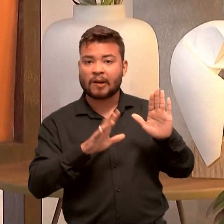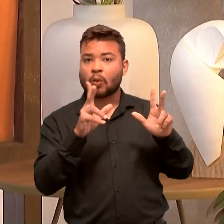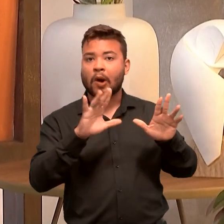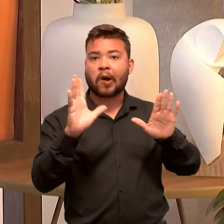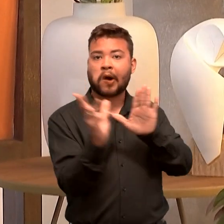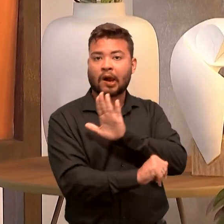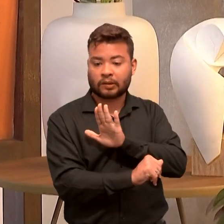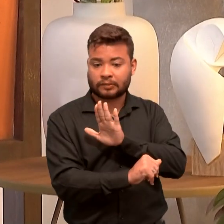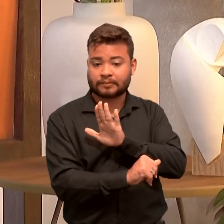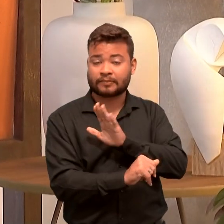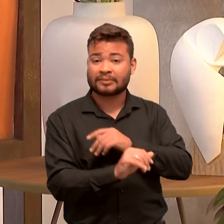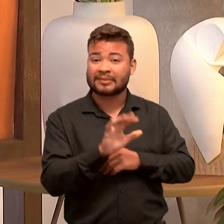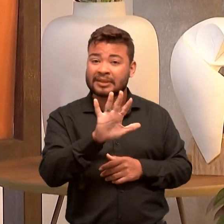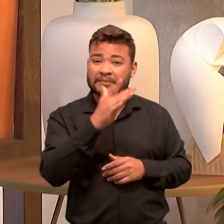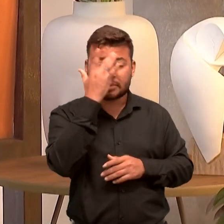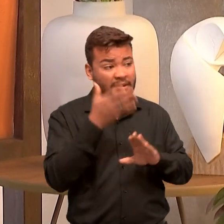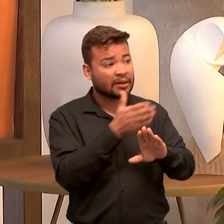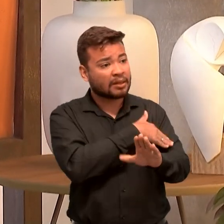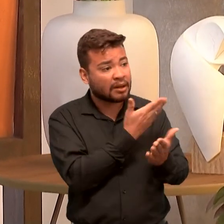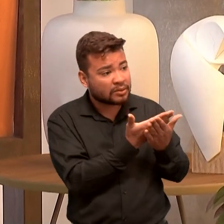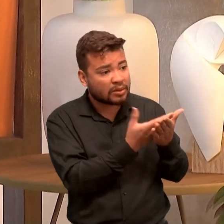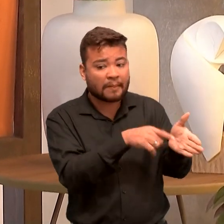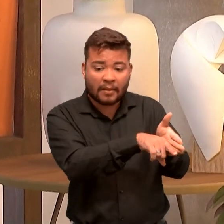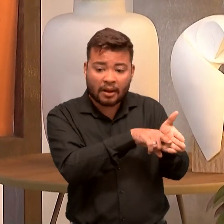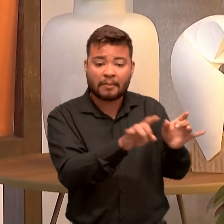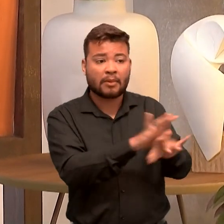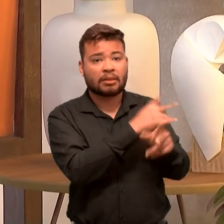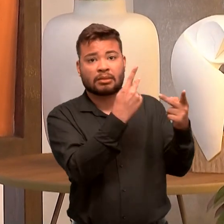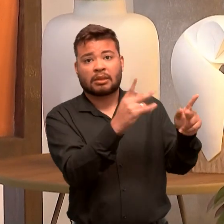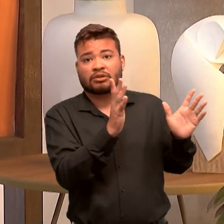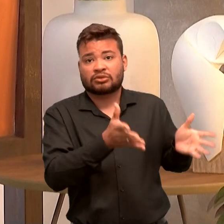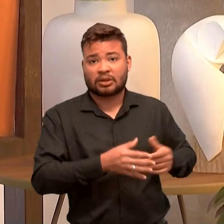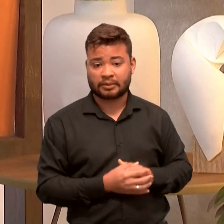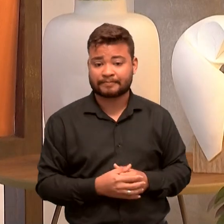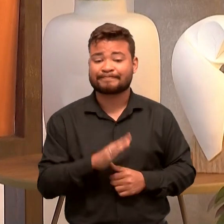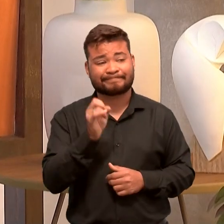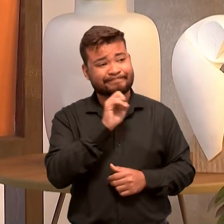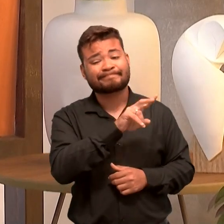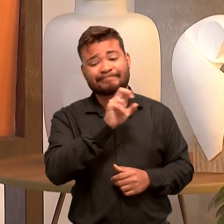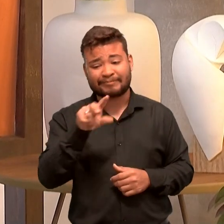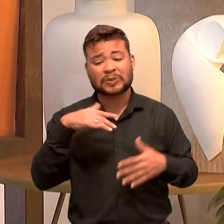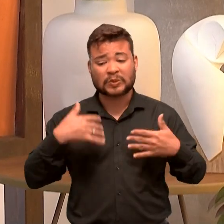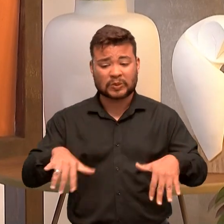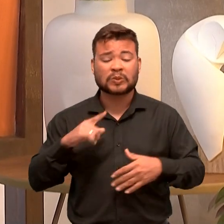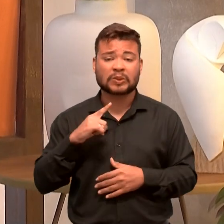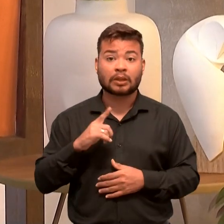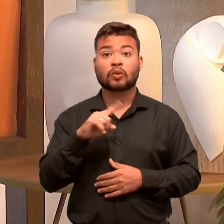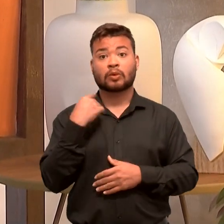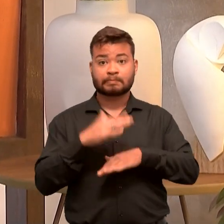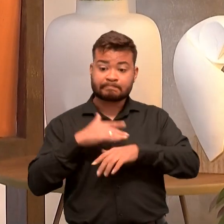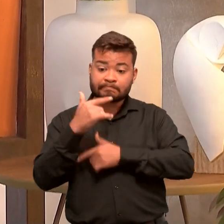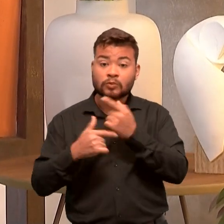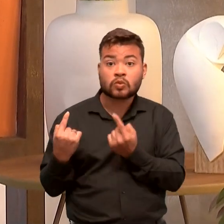que foi previamente estudado, foi previamente trabalhado. Então, assim, mas é muito comum e a gente tem que combater,